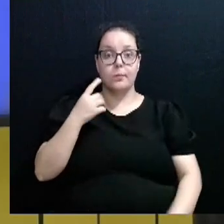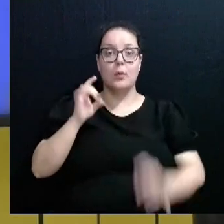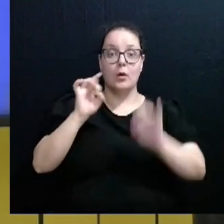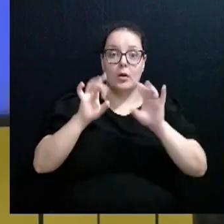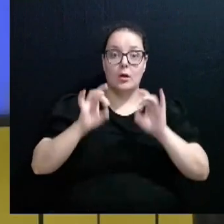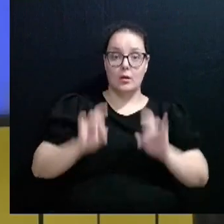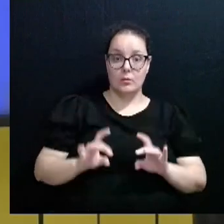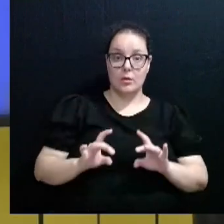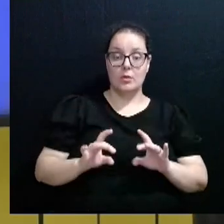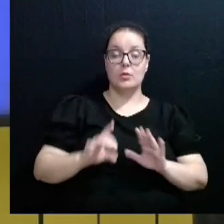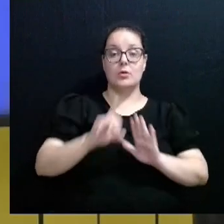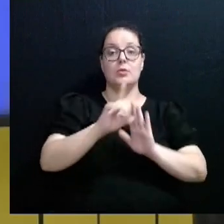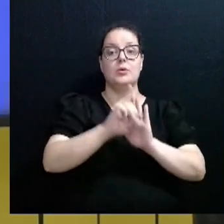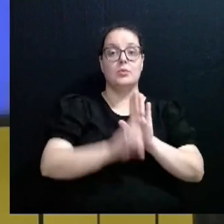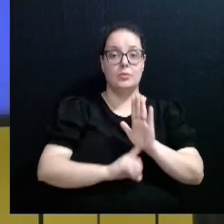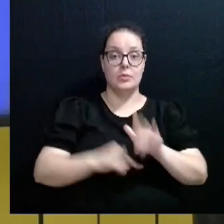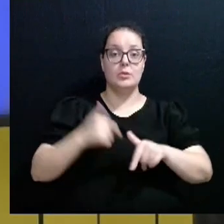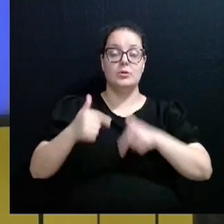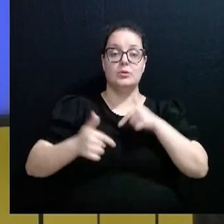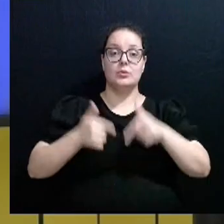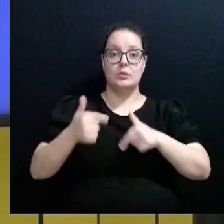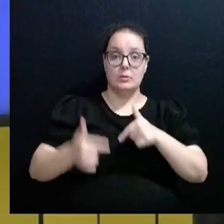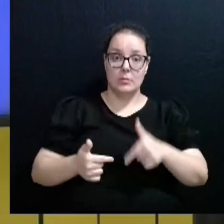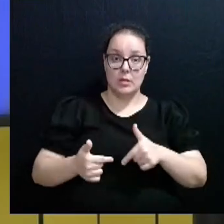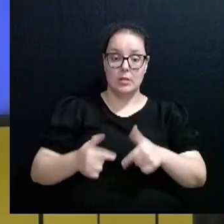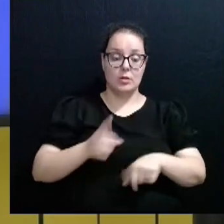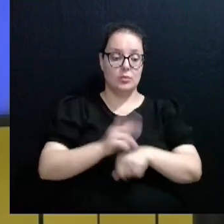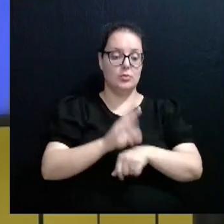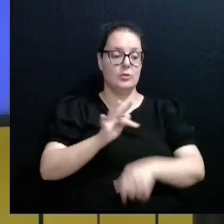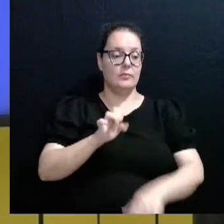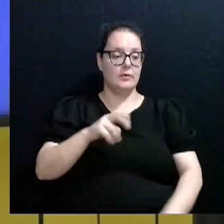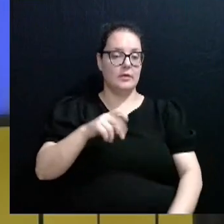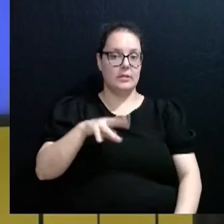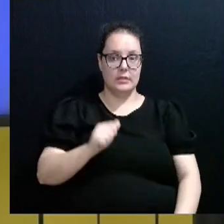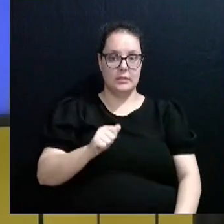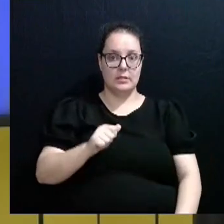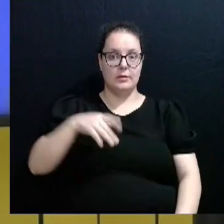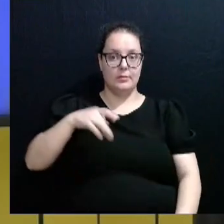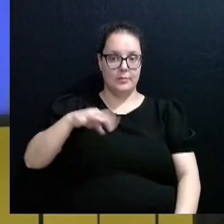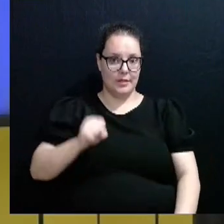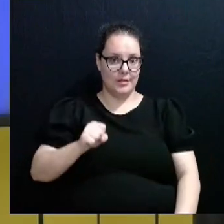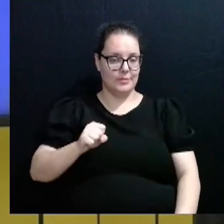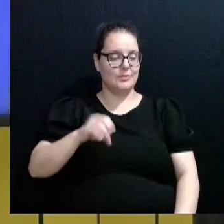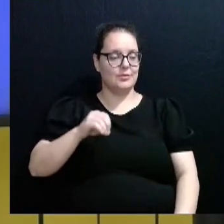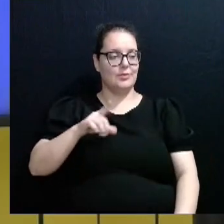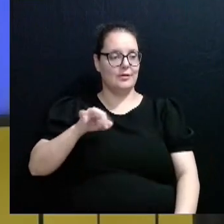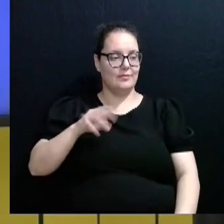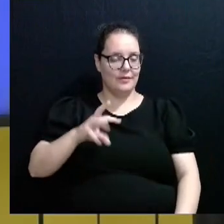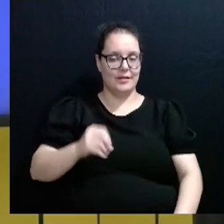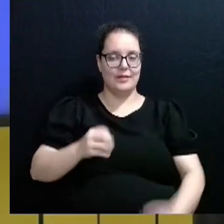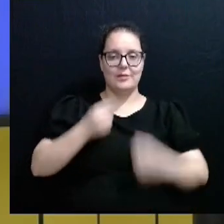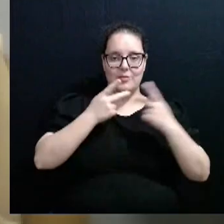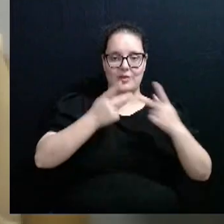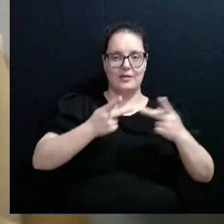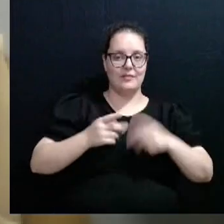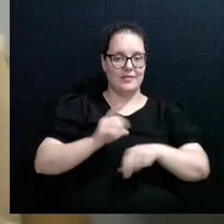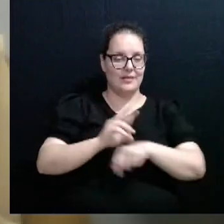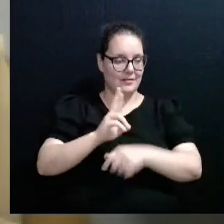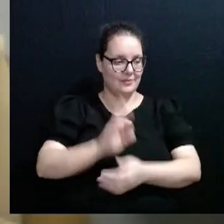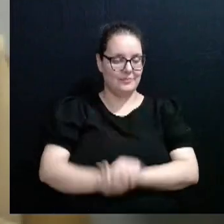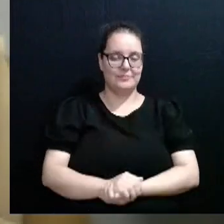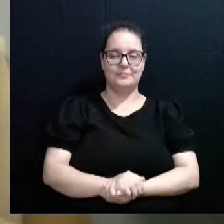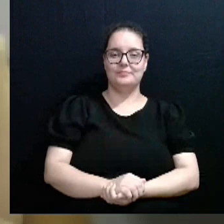direito do trabalho, doutora Fernanda Matos Oliveira. Seja muito bem-vinda, doutora.